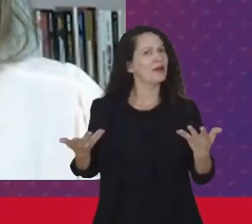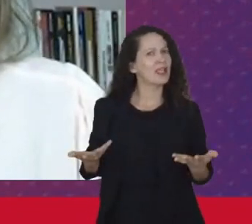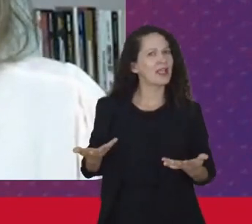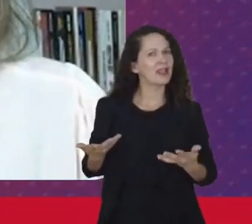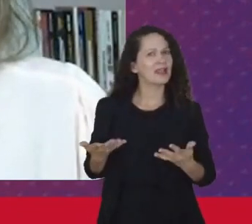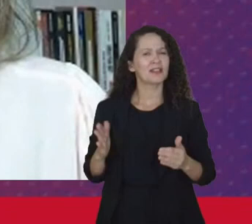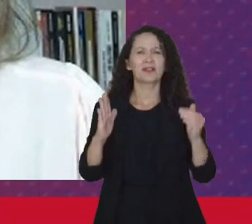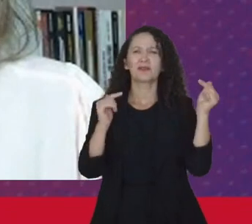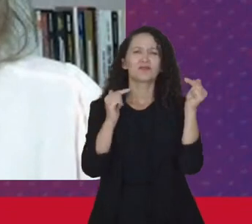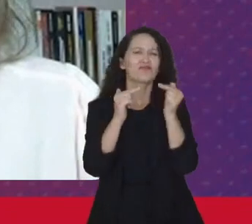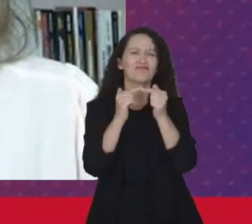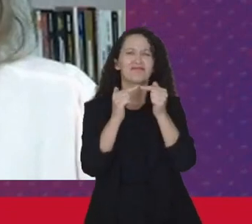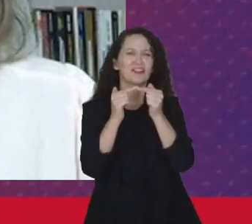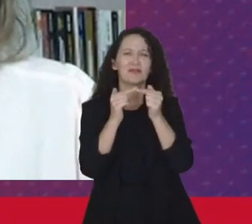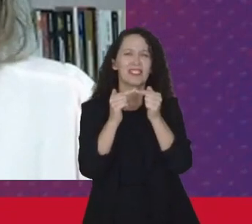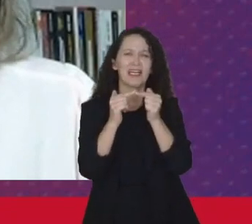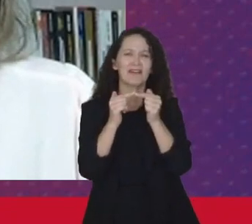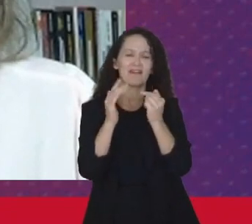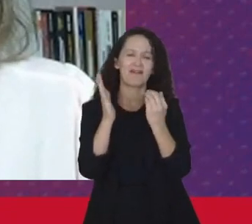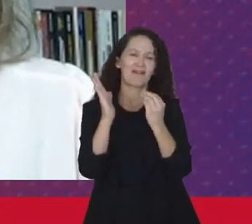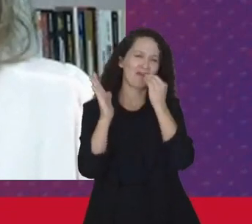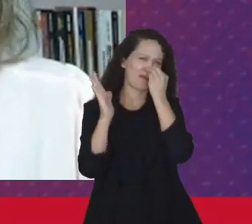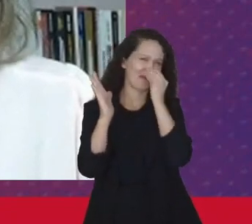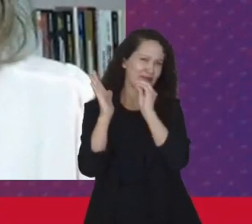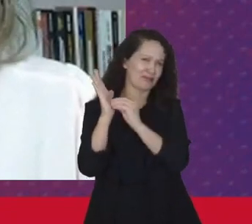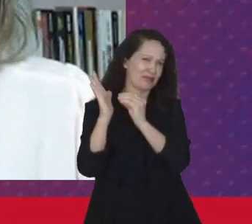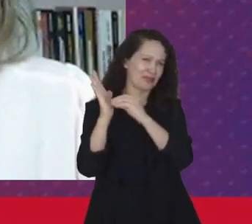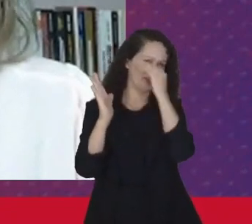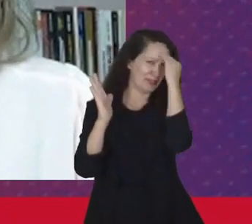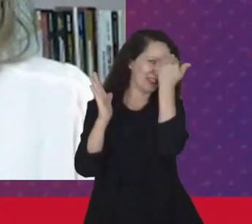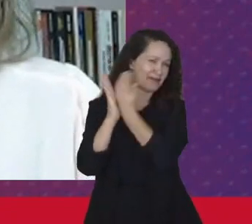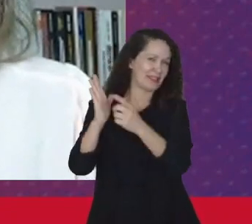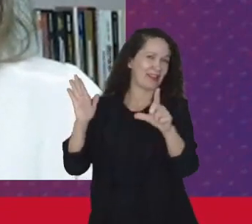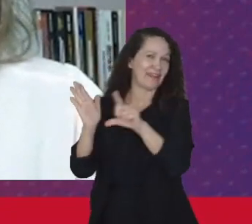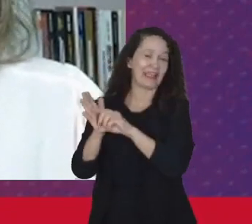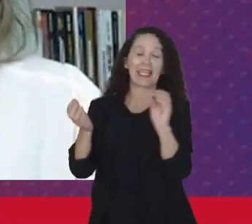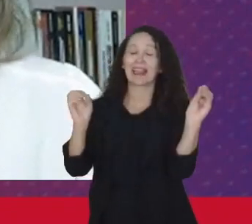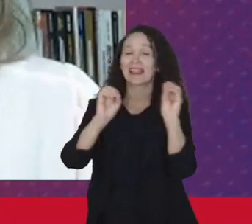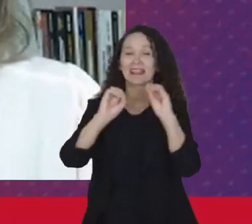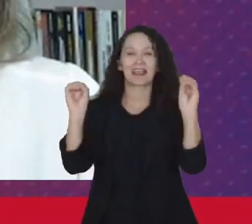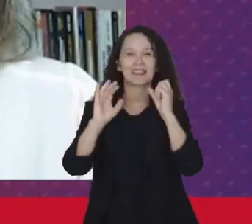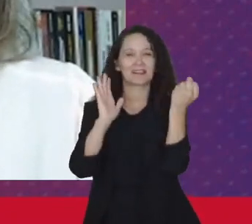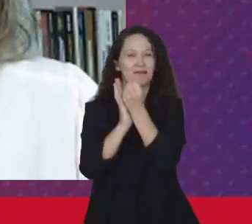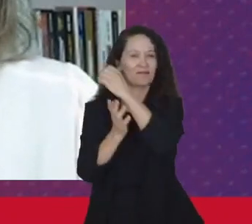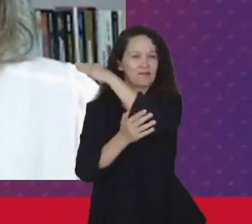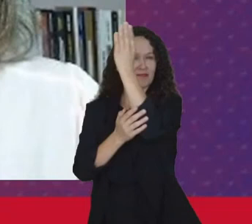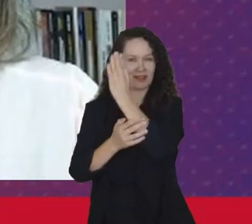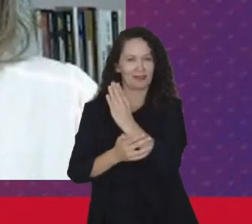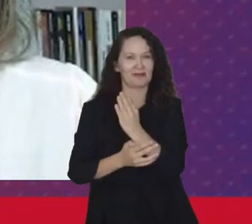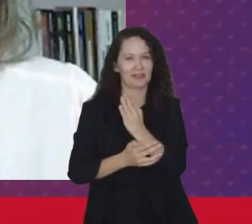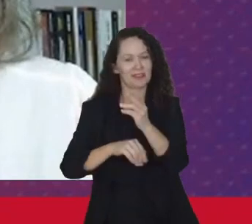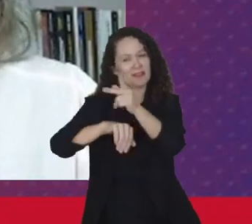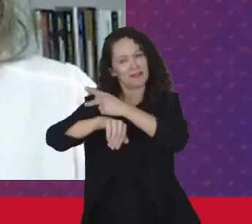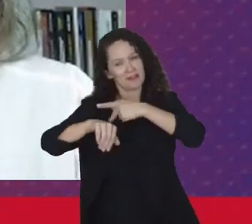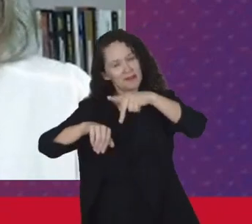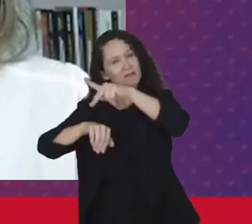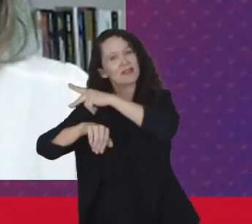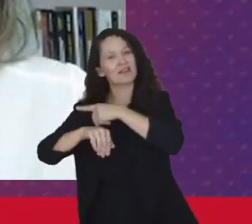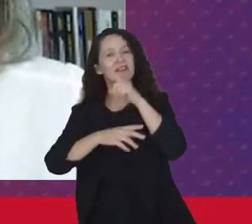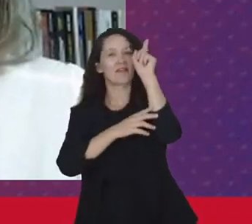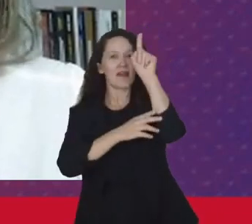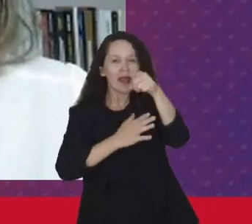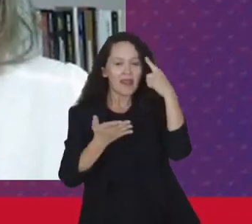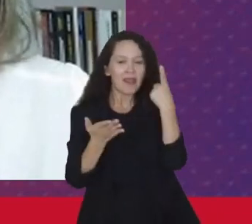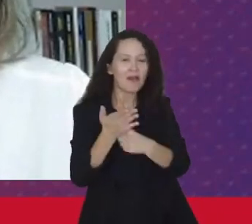ferir a legislação, os marcos legais brasileiros, porque o Brasil é signatário